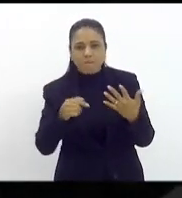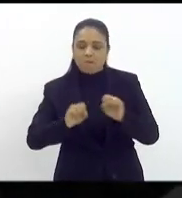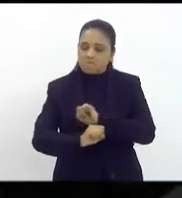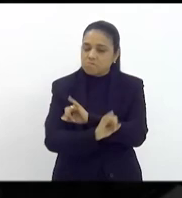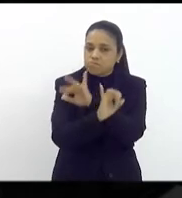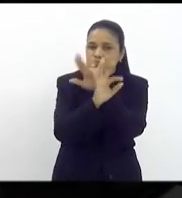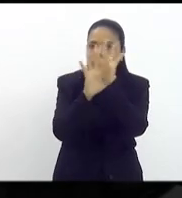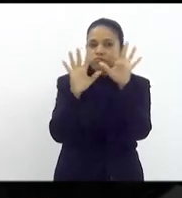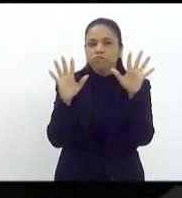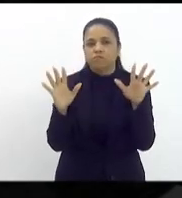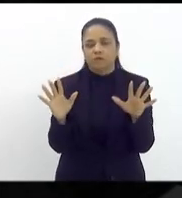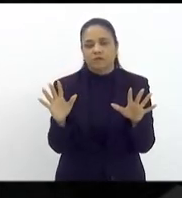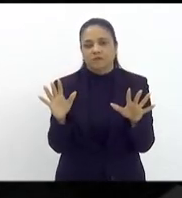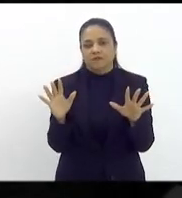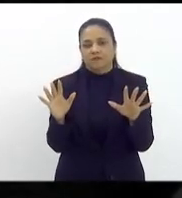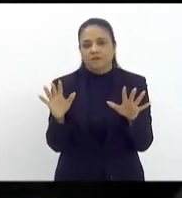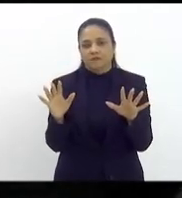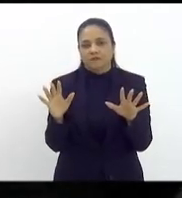iluminados acerca